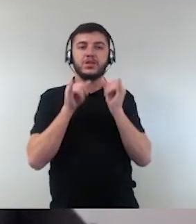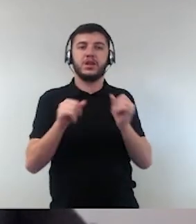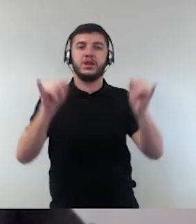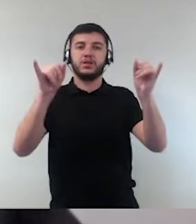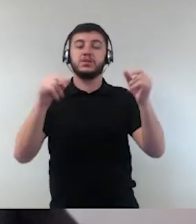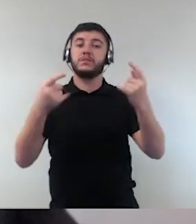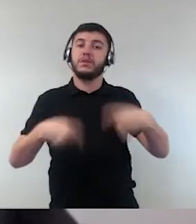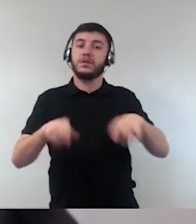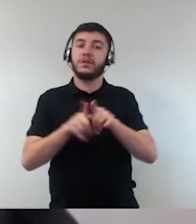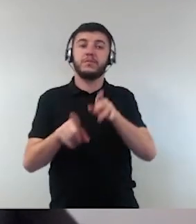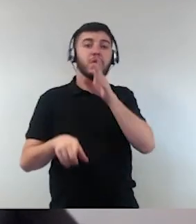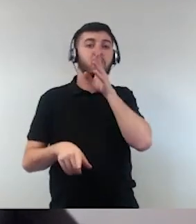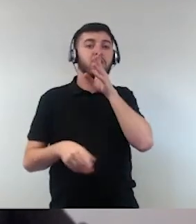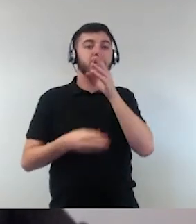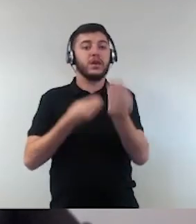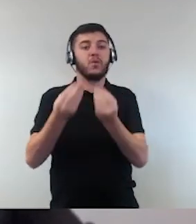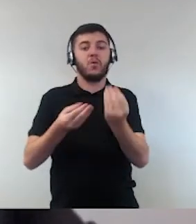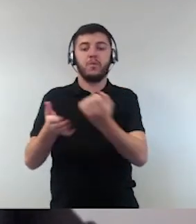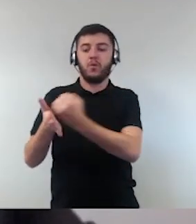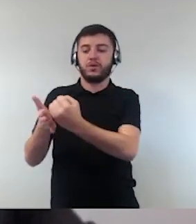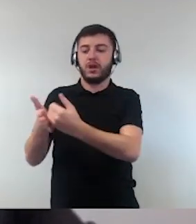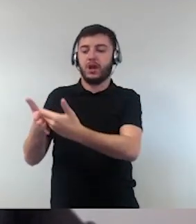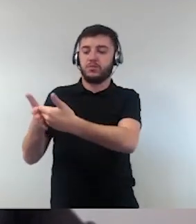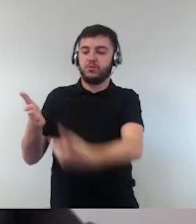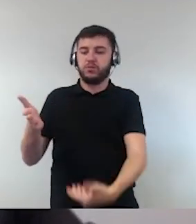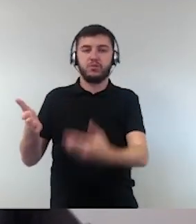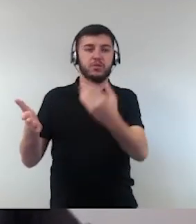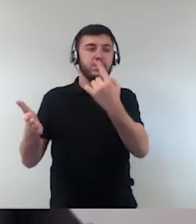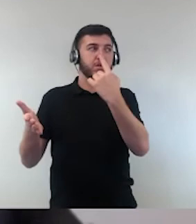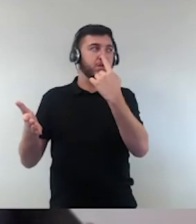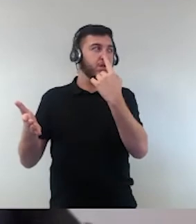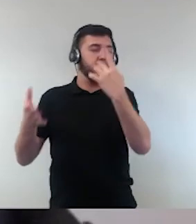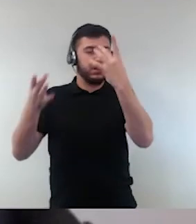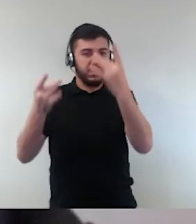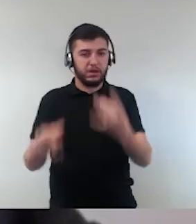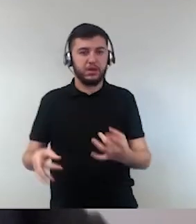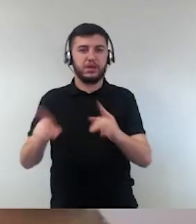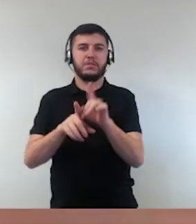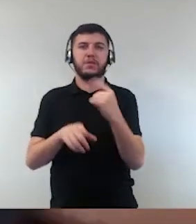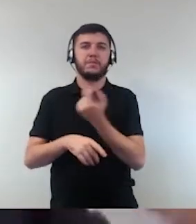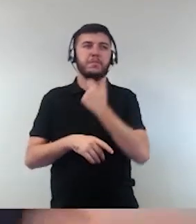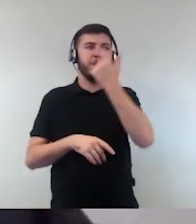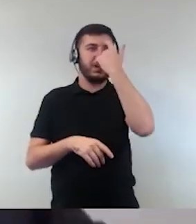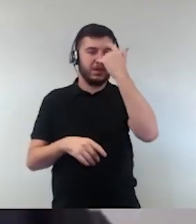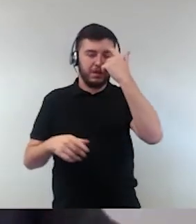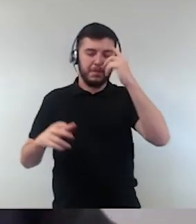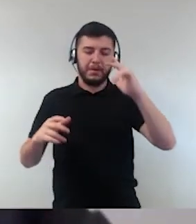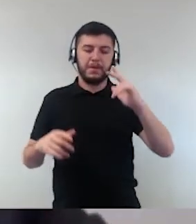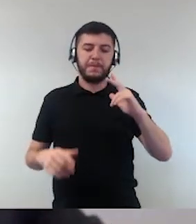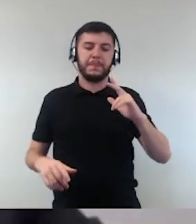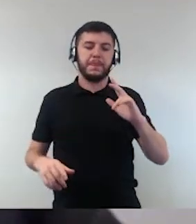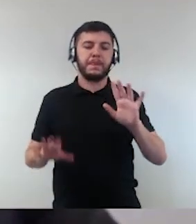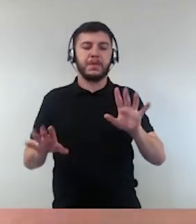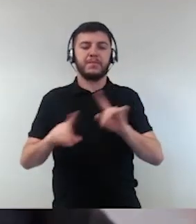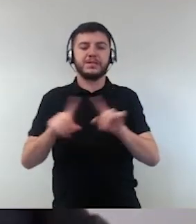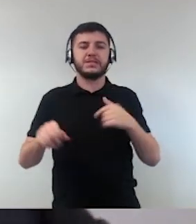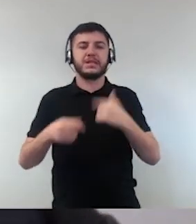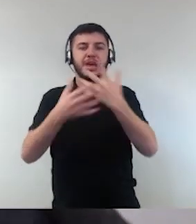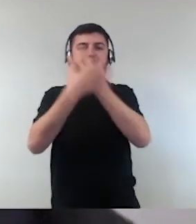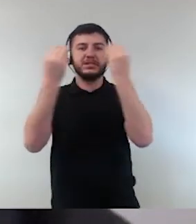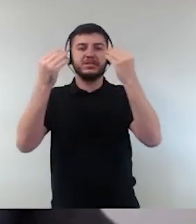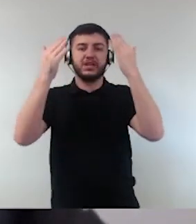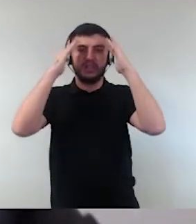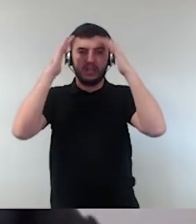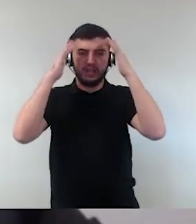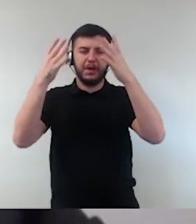melhor como funcionam todos os contratos. Muitas vezes a gente pensa isoladamente e não tenta entender a cadeia como um todo. E aí quer colocar a